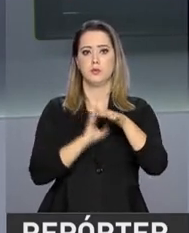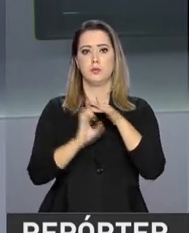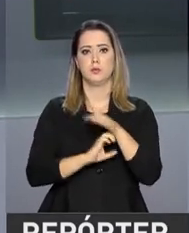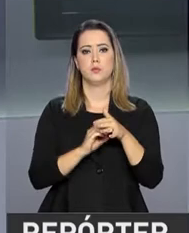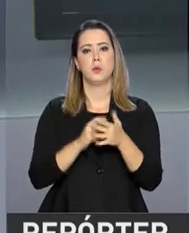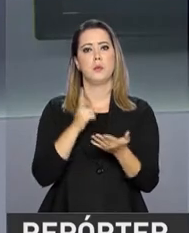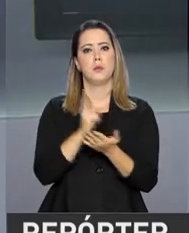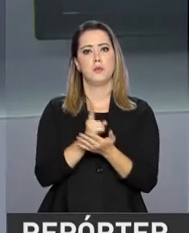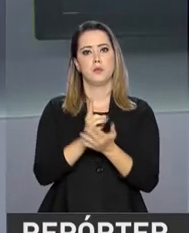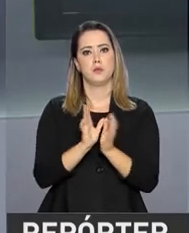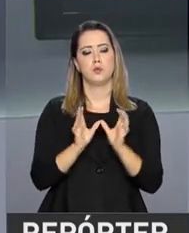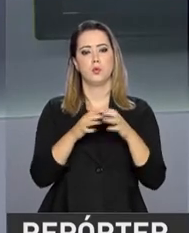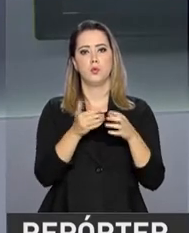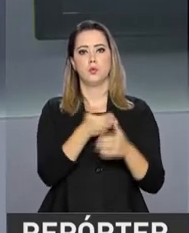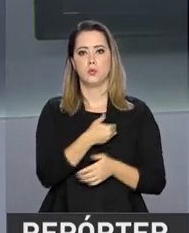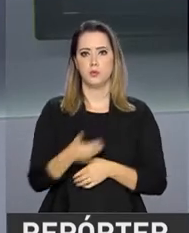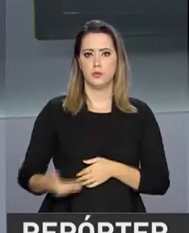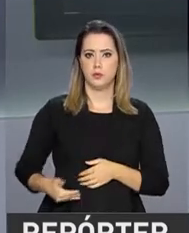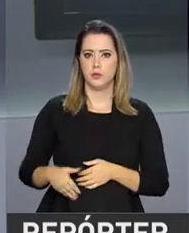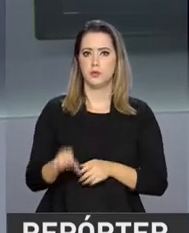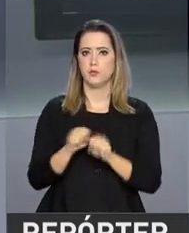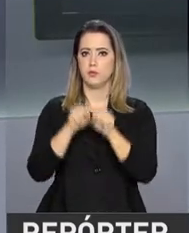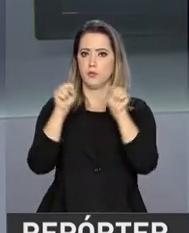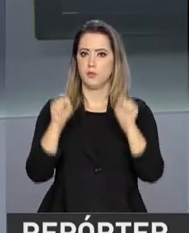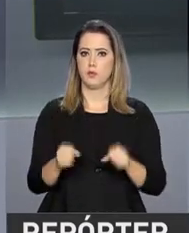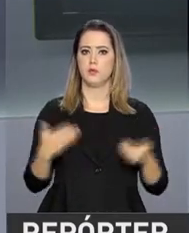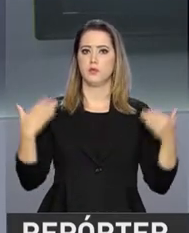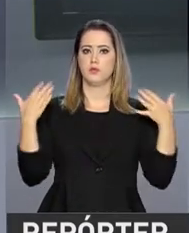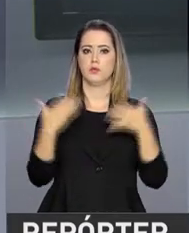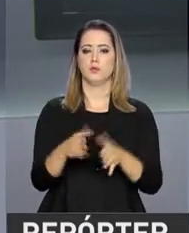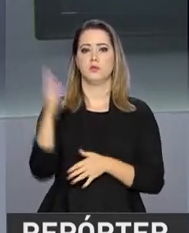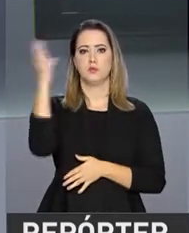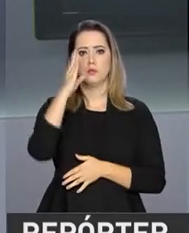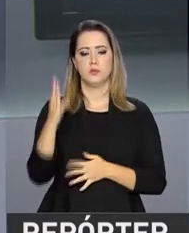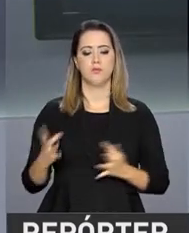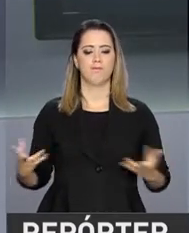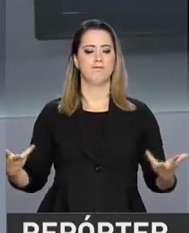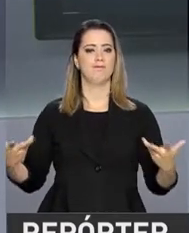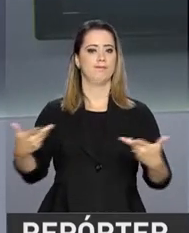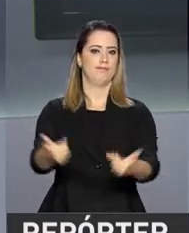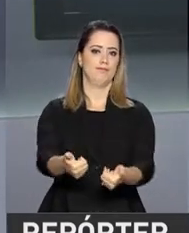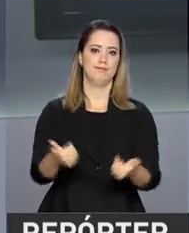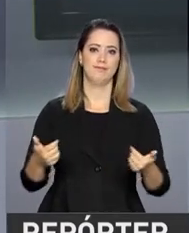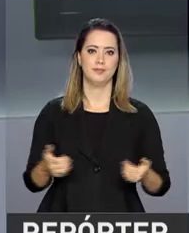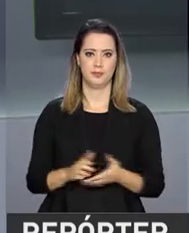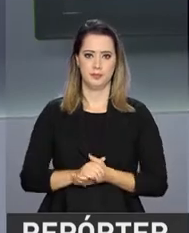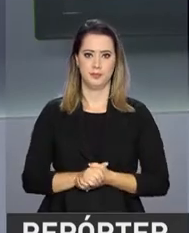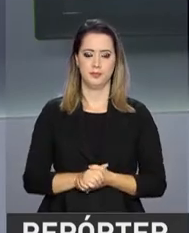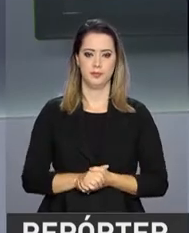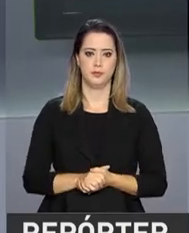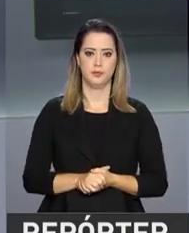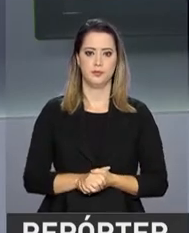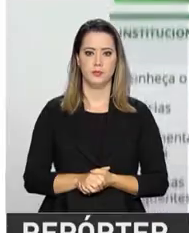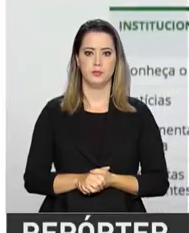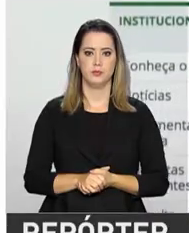inclusive para os órgãos públicos o sistema faz parte do programa brasil eficiente